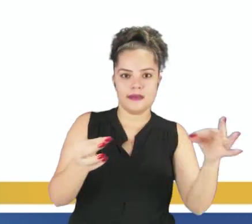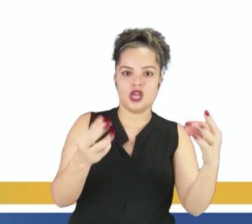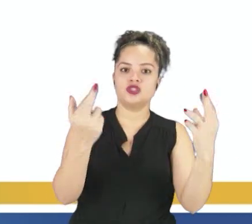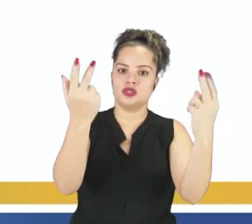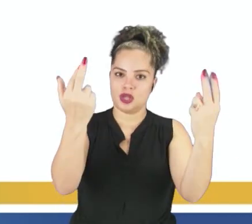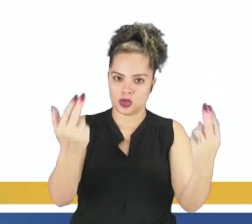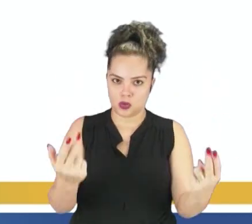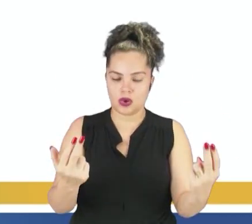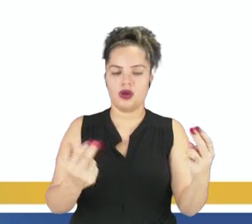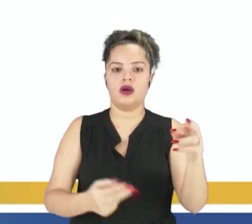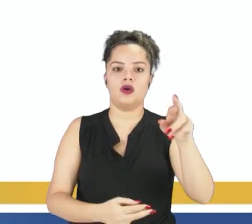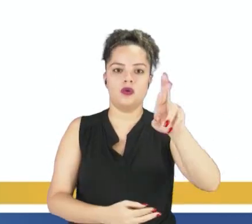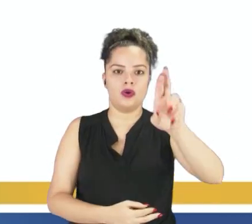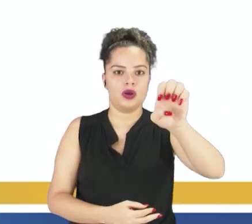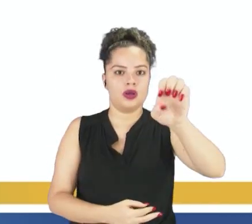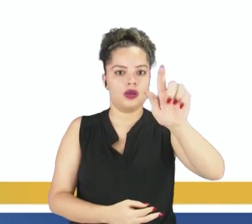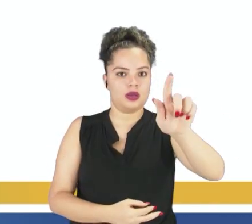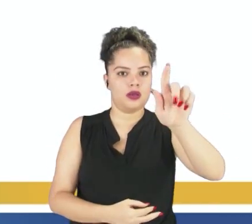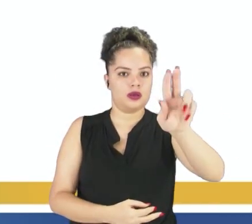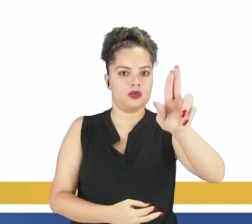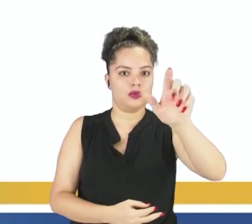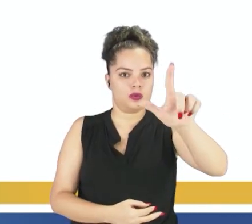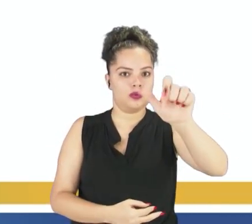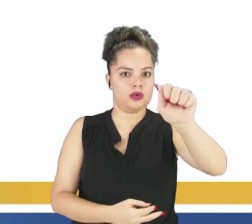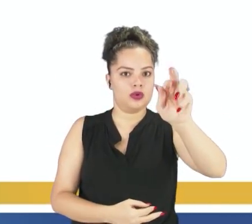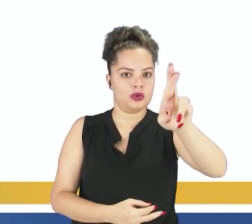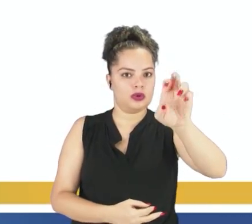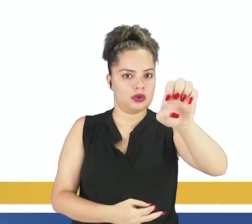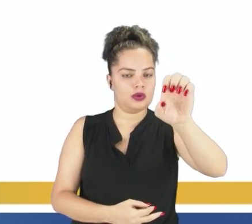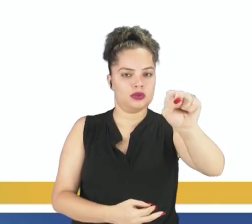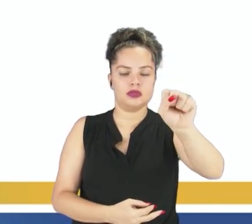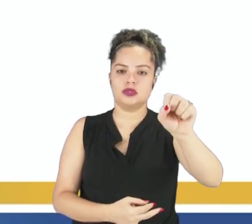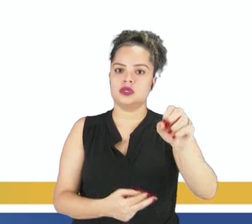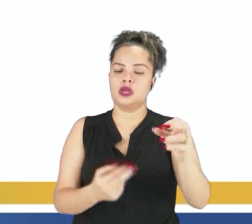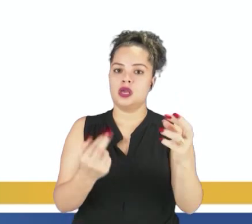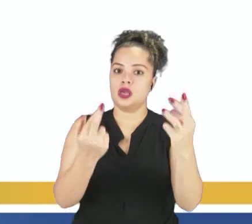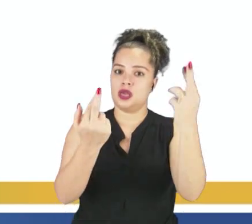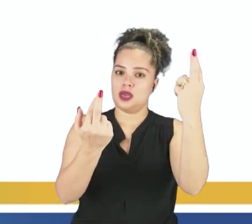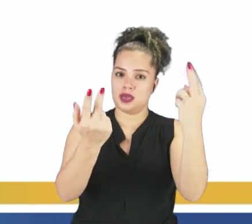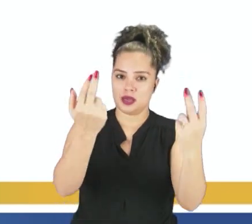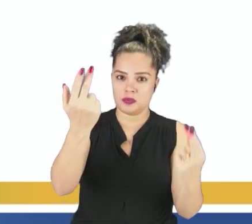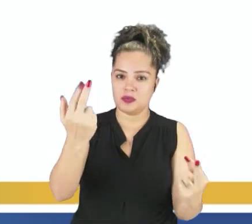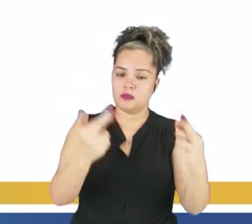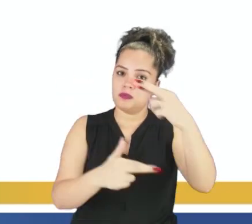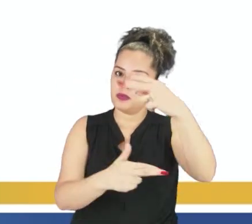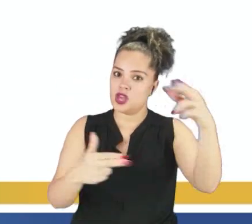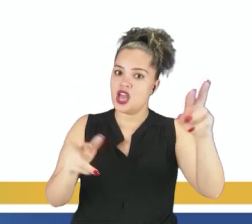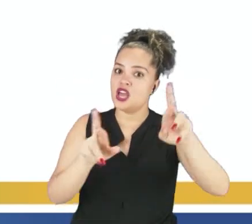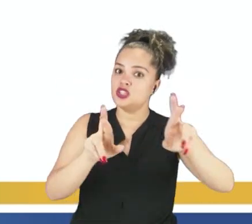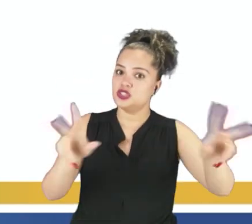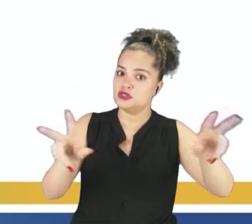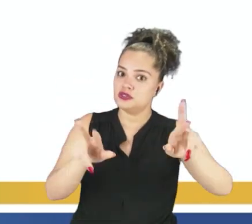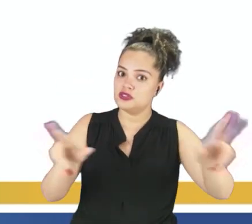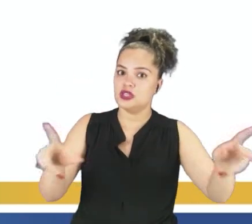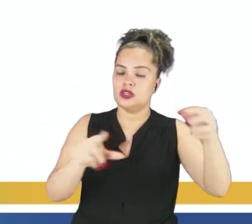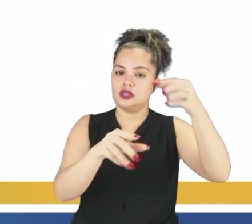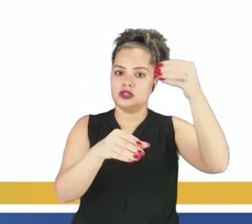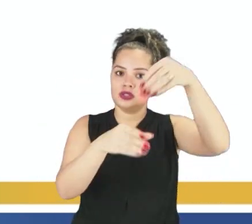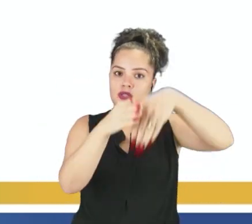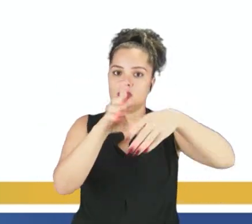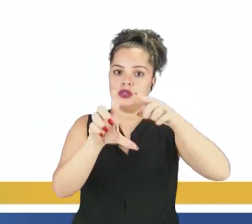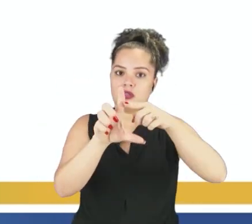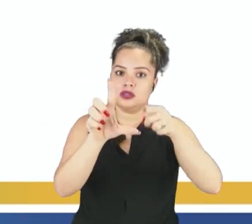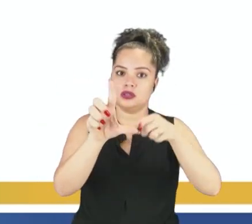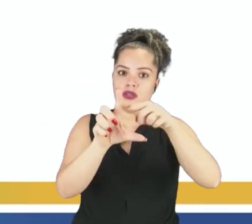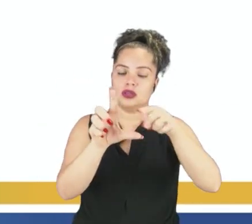ângulos internos têm a mesma abertura, e os irregulares isso não acontece. Os lados são de tamanhos diferentes,